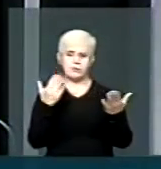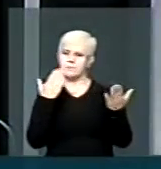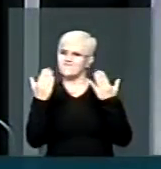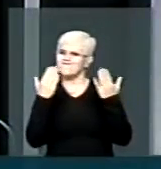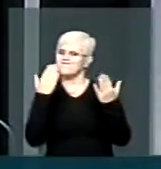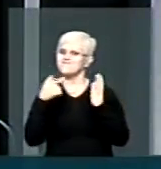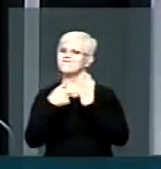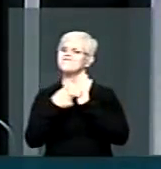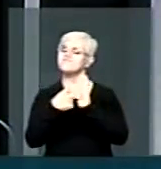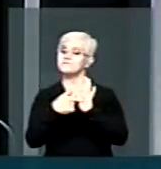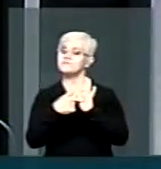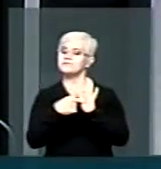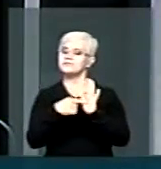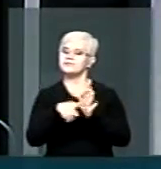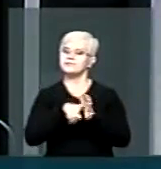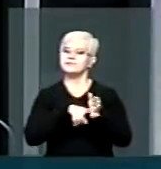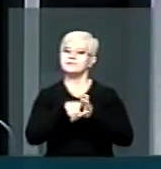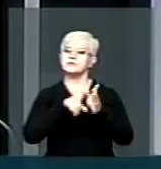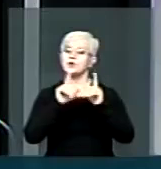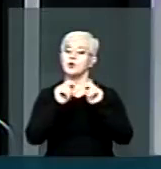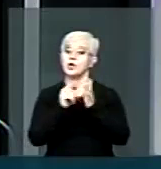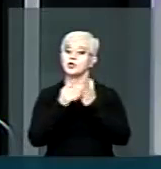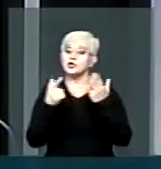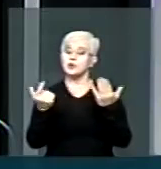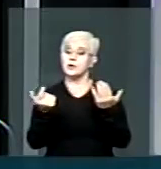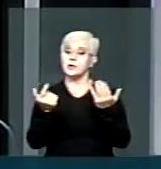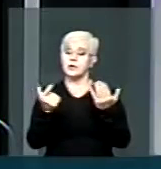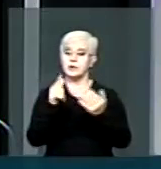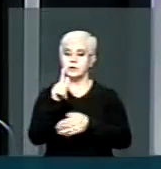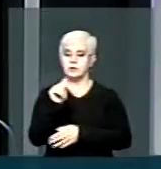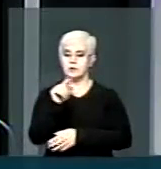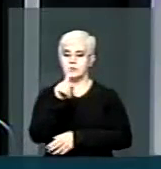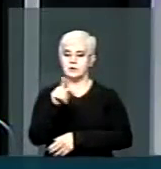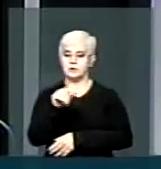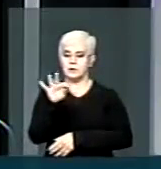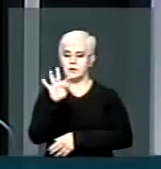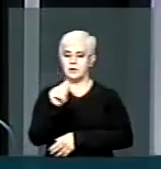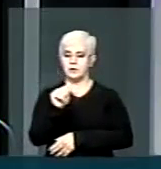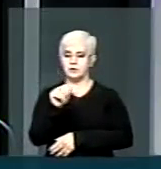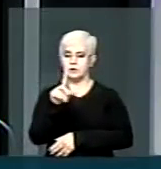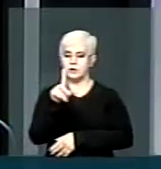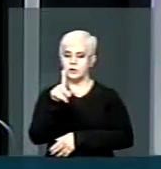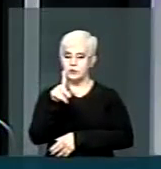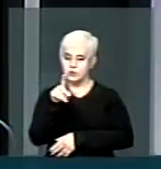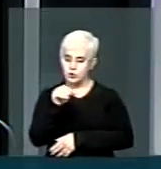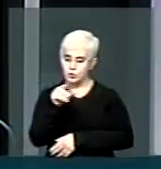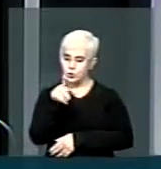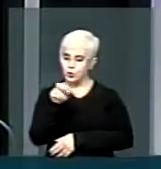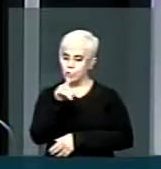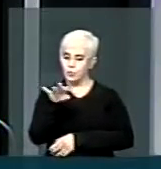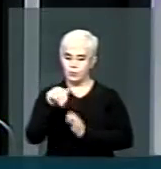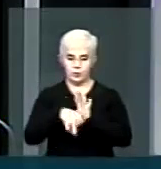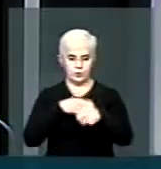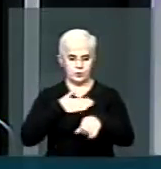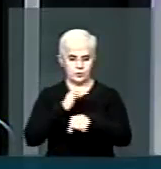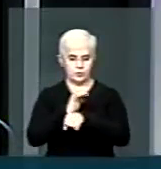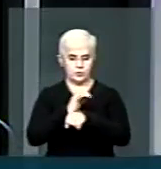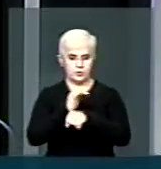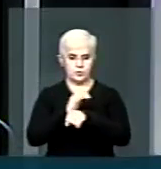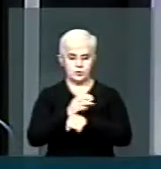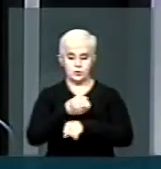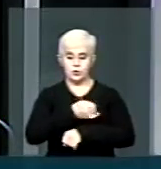pelo jornal Gazeta do Povo, o jornal de maior circulação no meu estado, o número de assassinatos aumentou